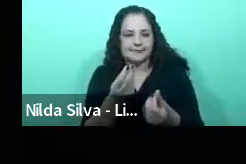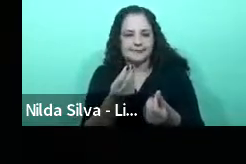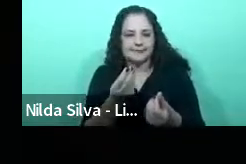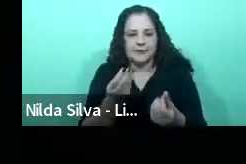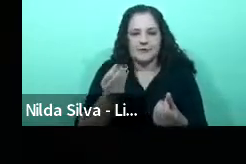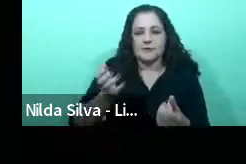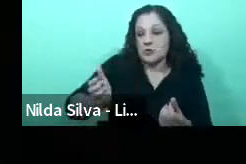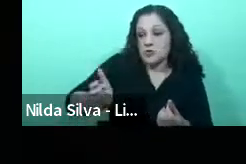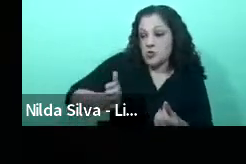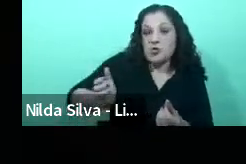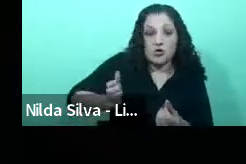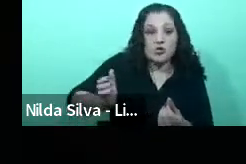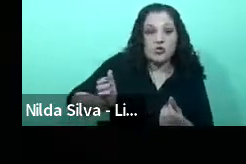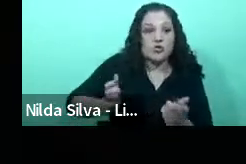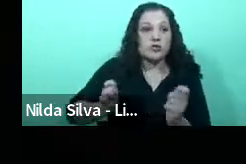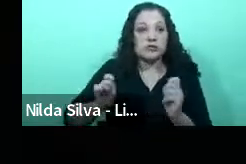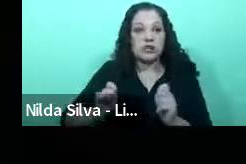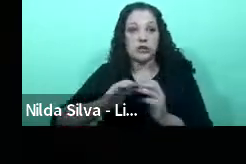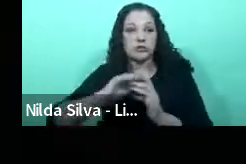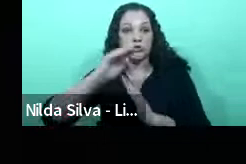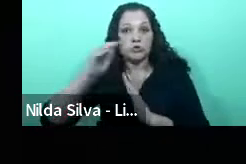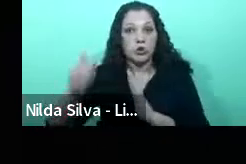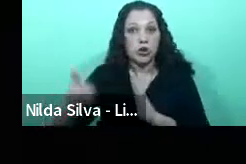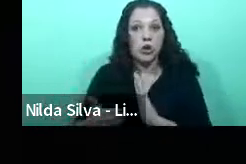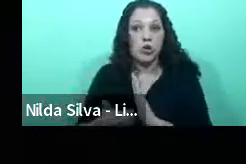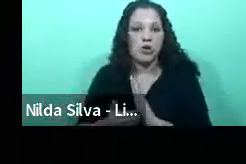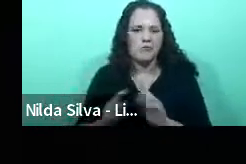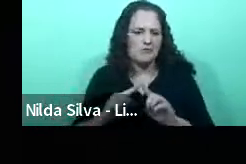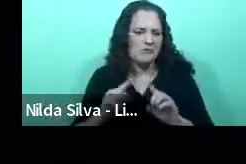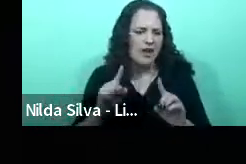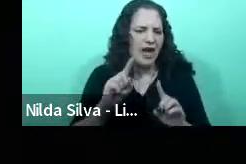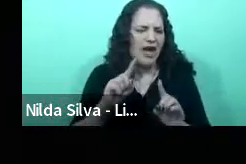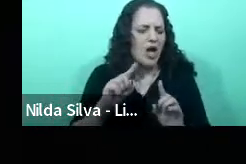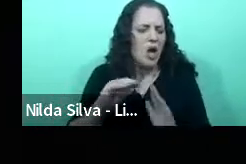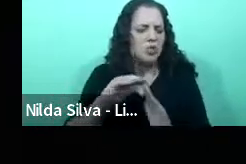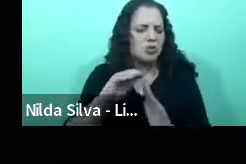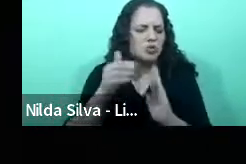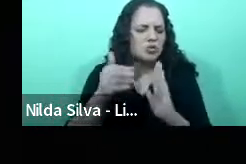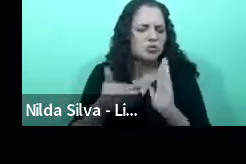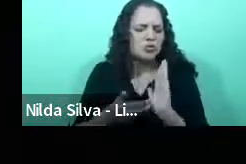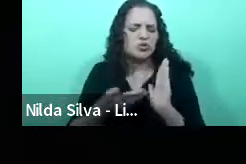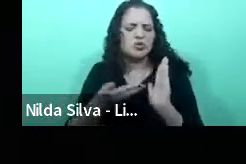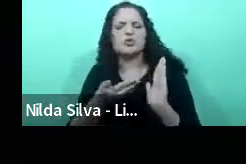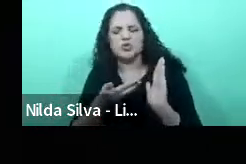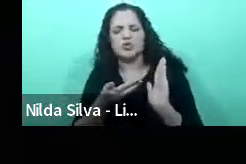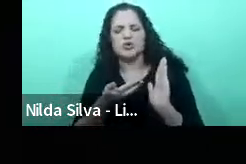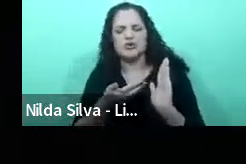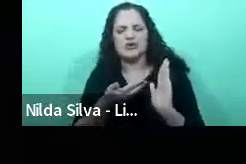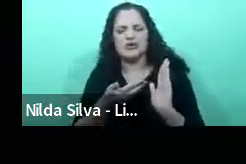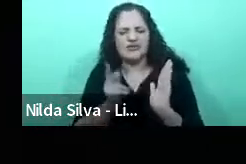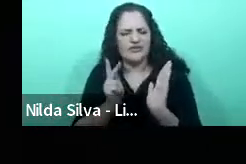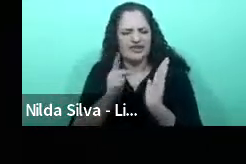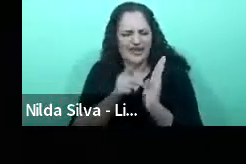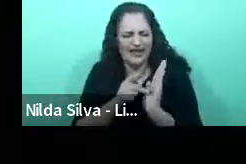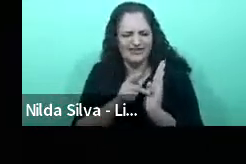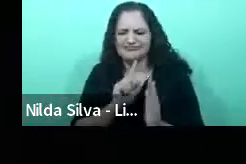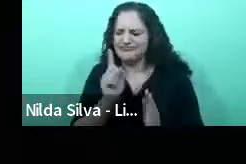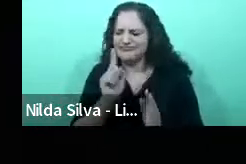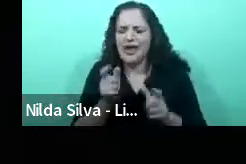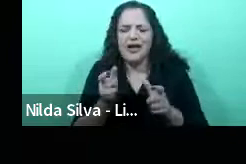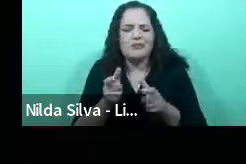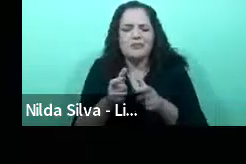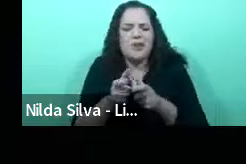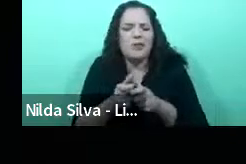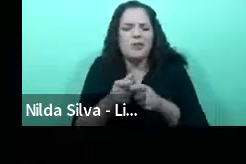a todos, né, sendo que esses todos se referem a uma parcela muito pequena da nossa